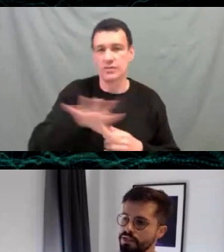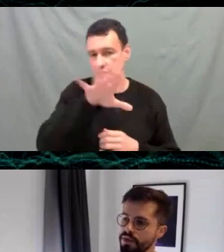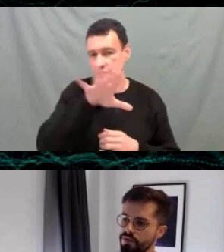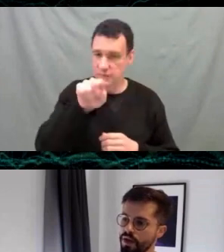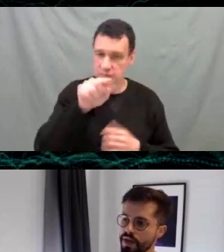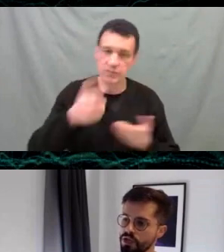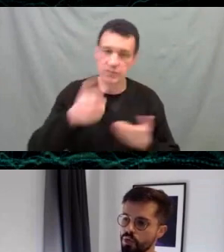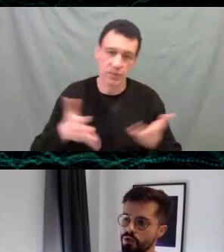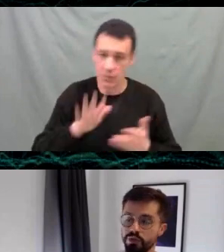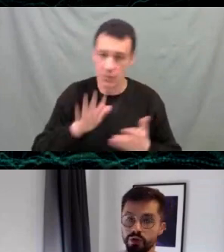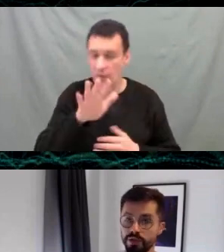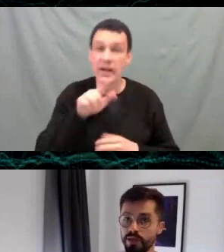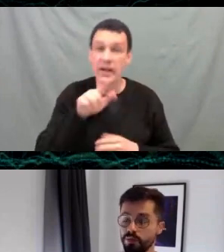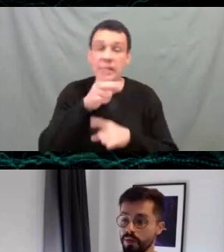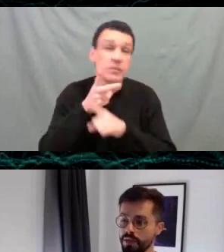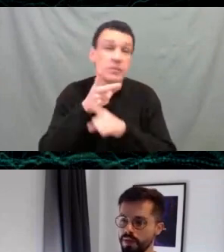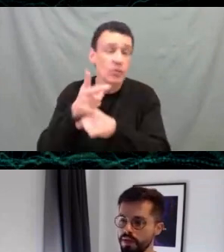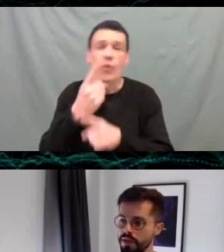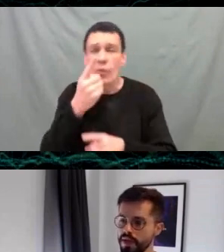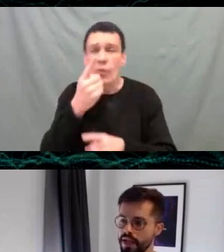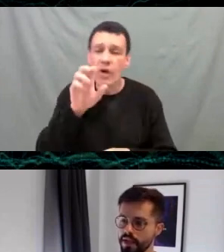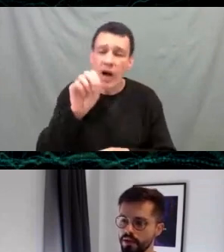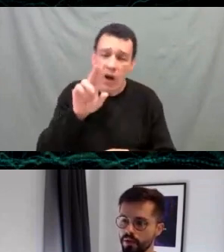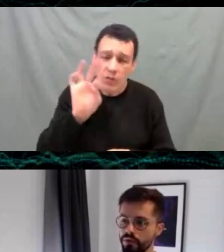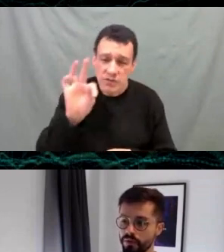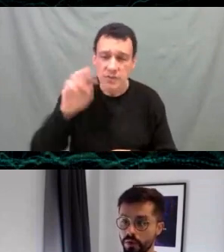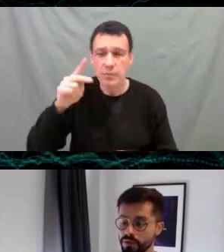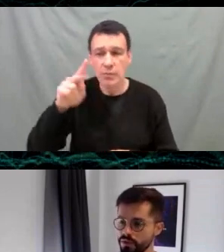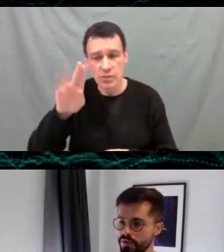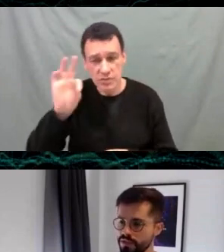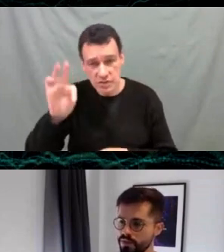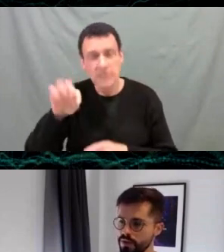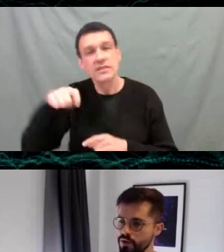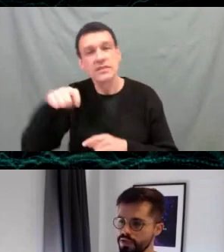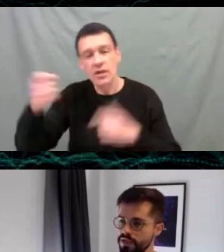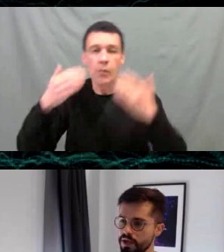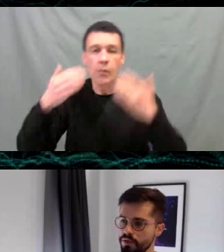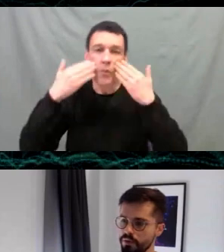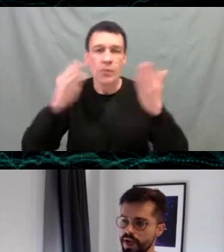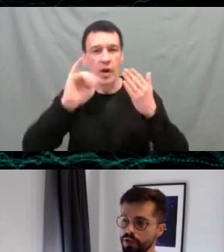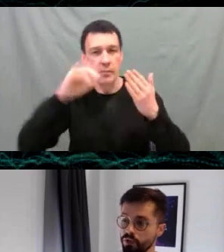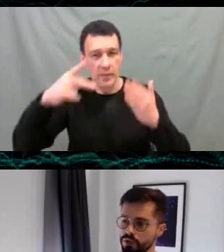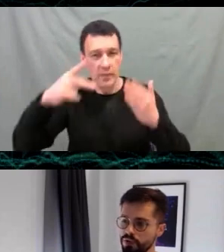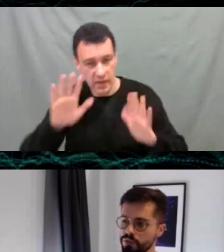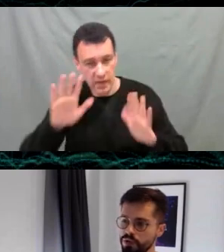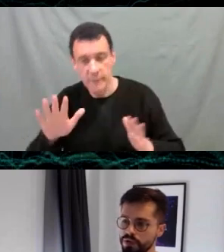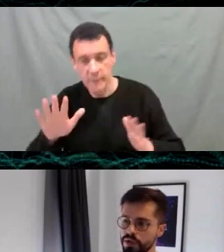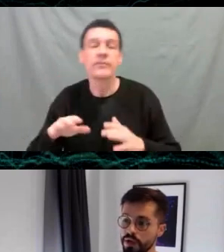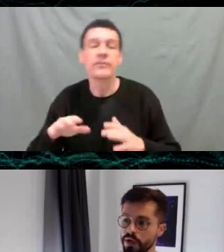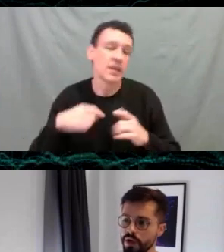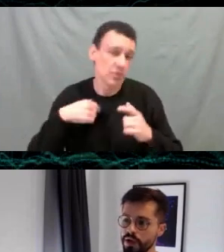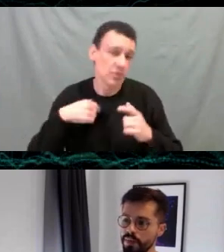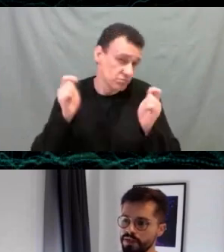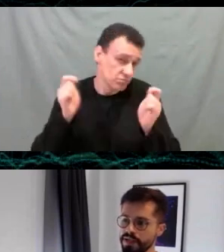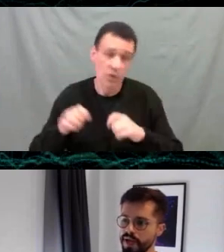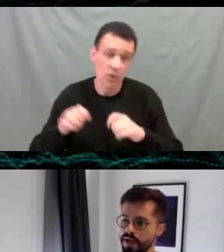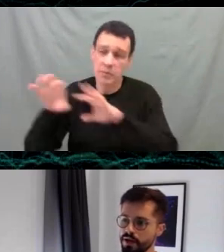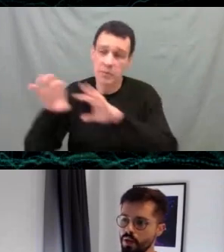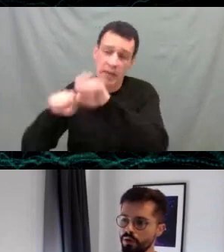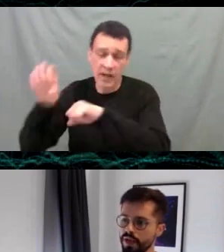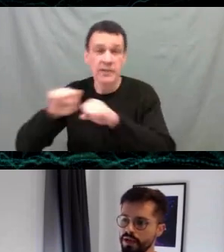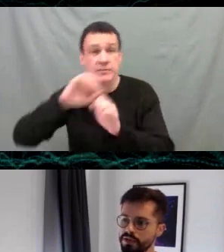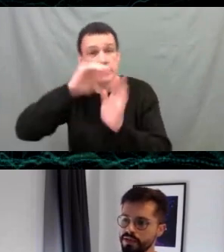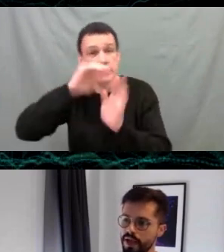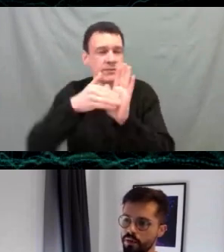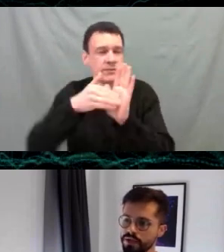buscar especificamente um ótimo último a duplicate E aí outra forma de você fazer a mesma coisa se eu pegar todos altitudes e